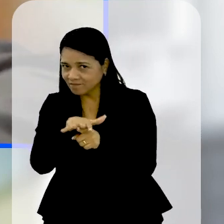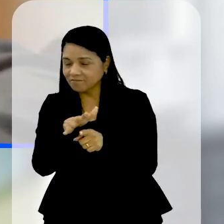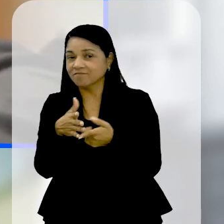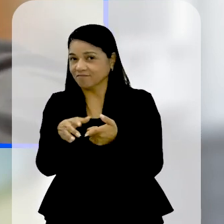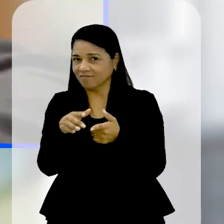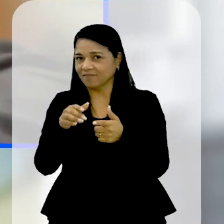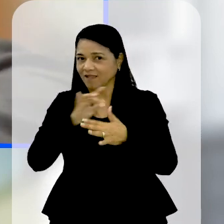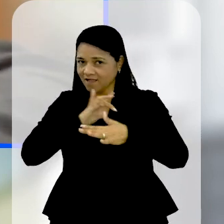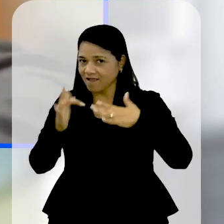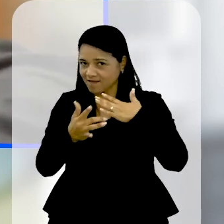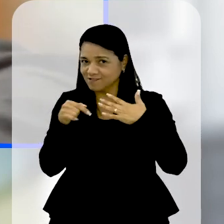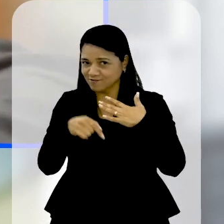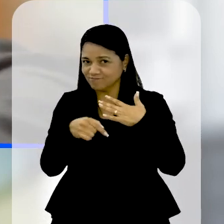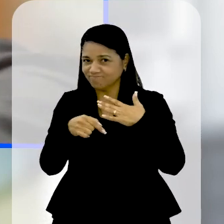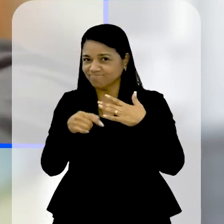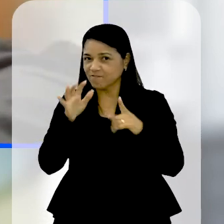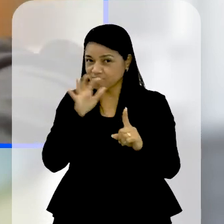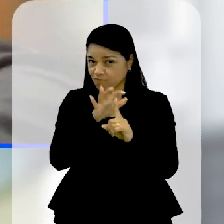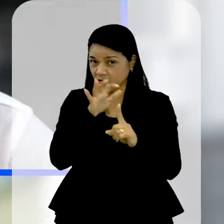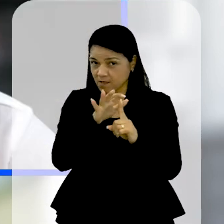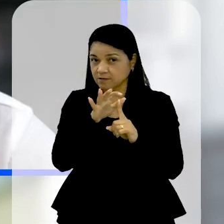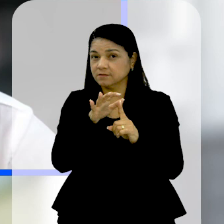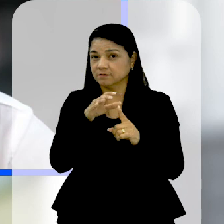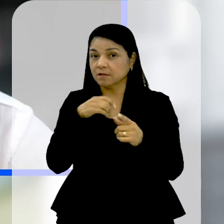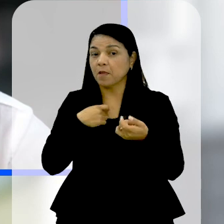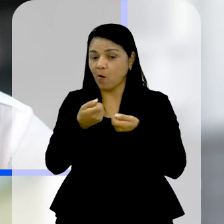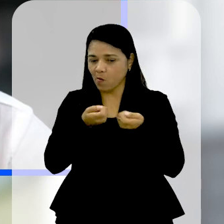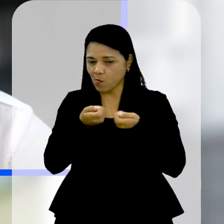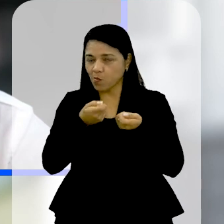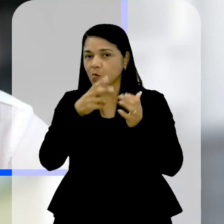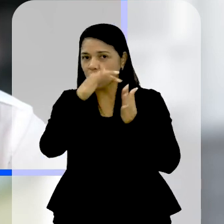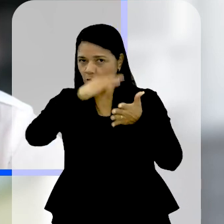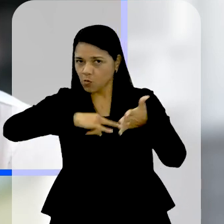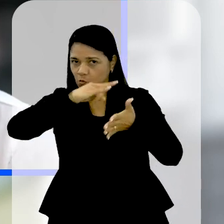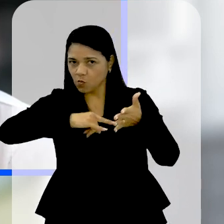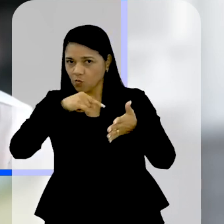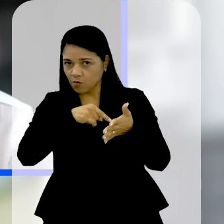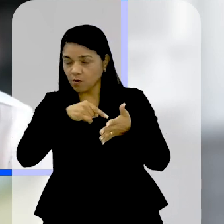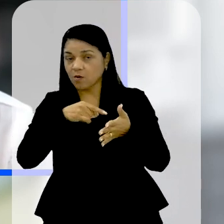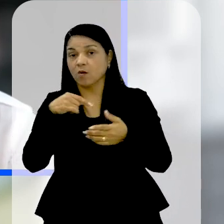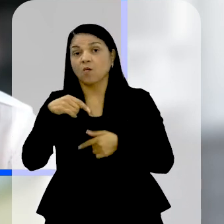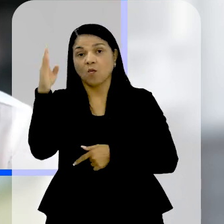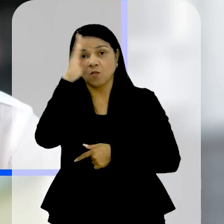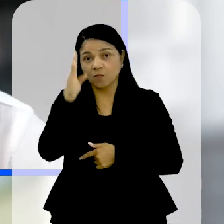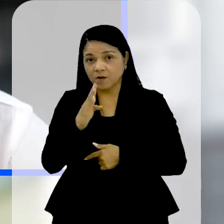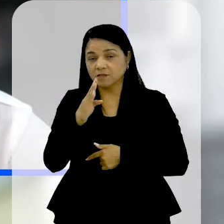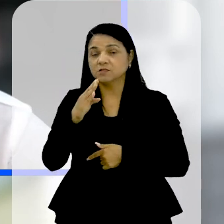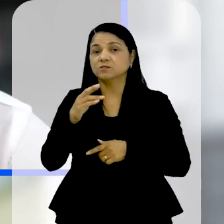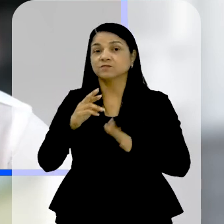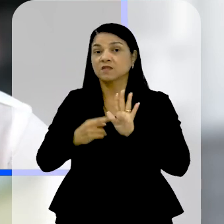quanto. E enquanto a gente tem no Brasil aí,